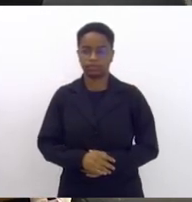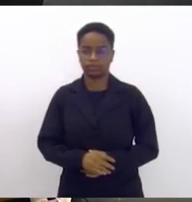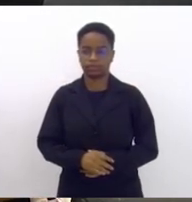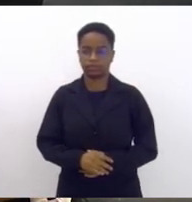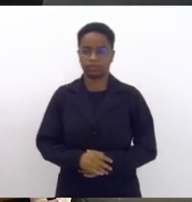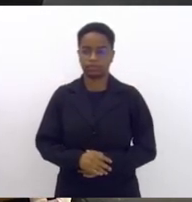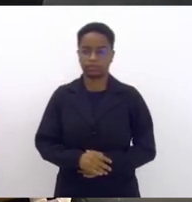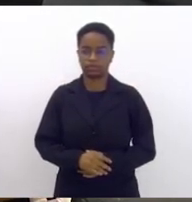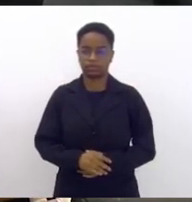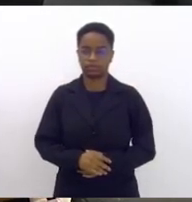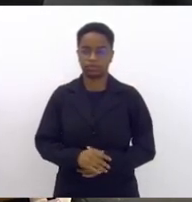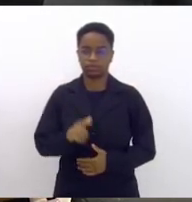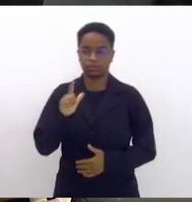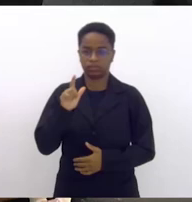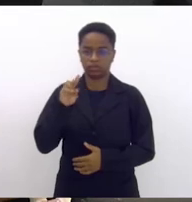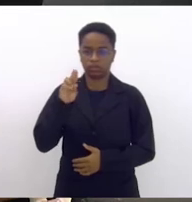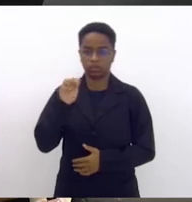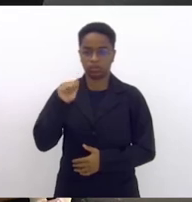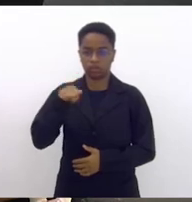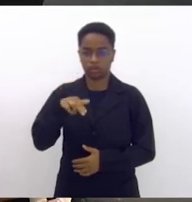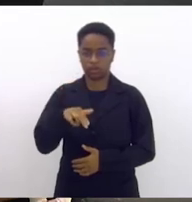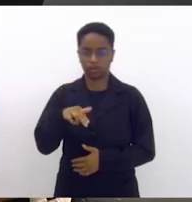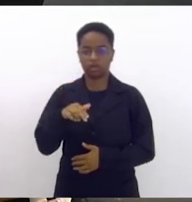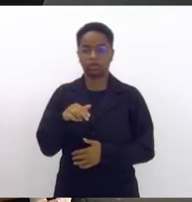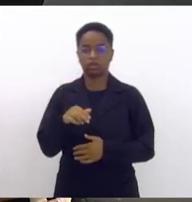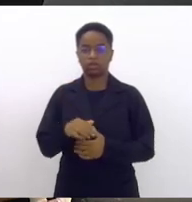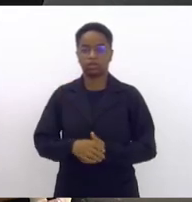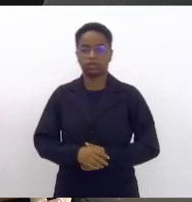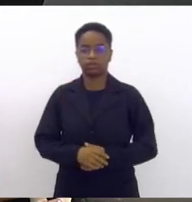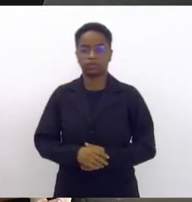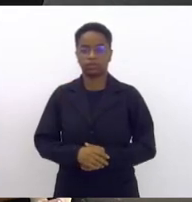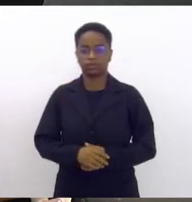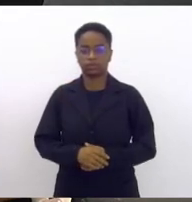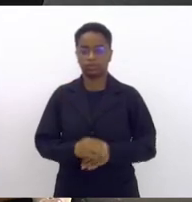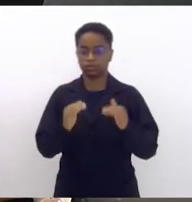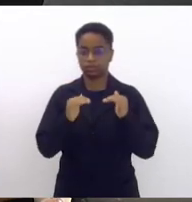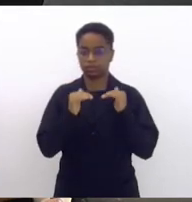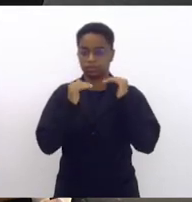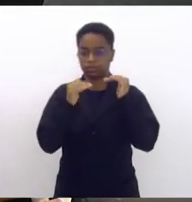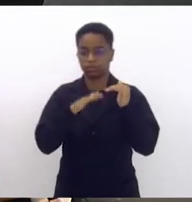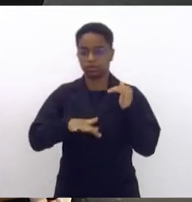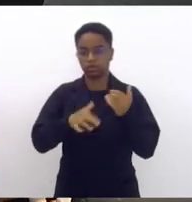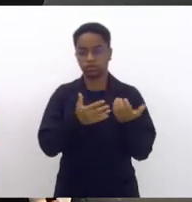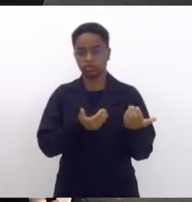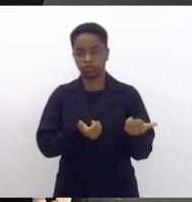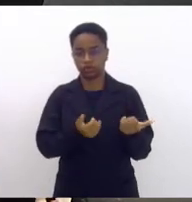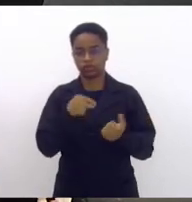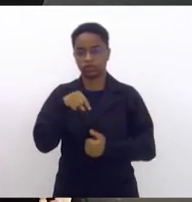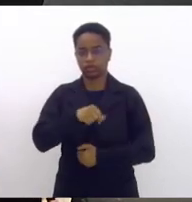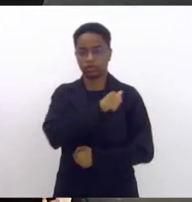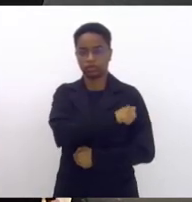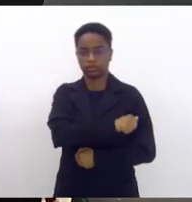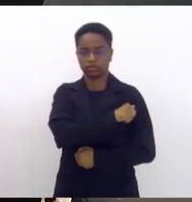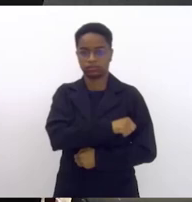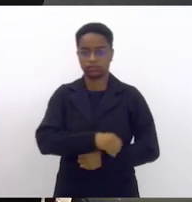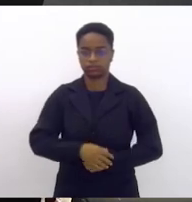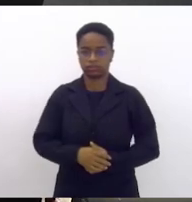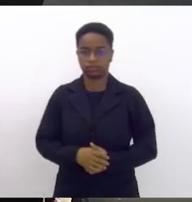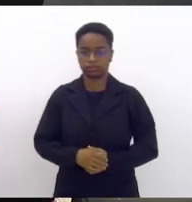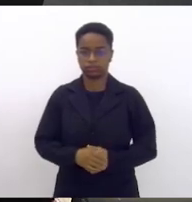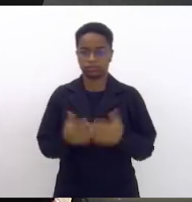juventude Luan Leonardo Monteiro Dantas superintendente de juventude do Estado do Rio de